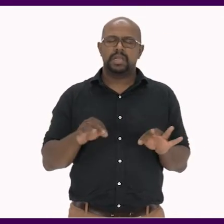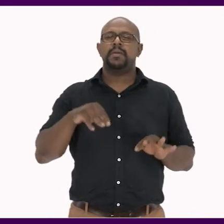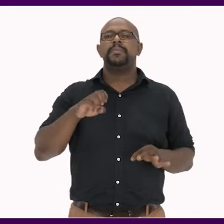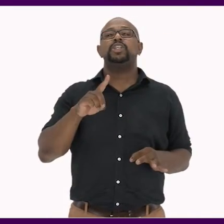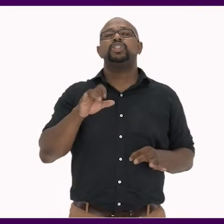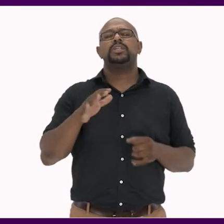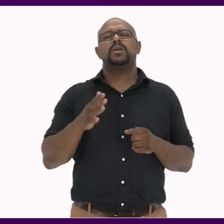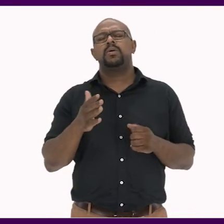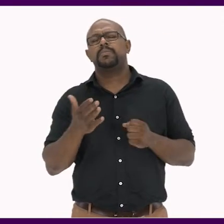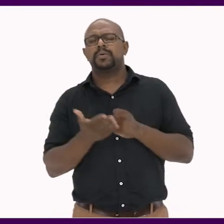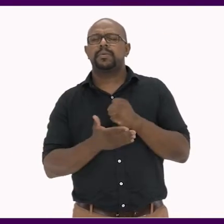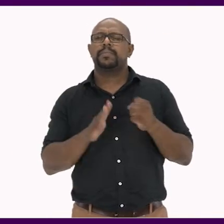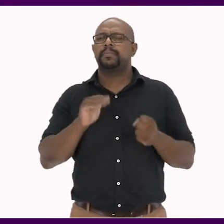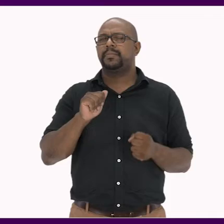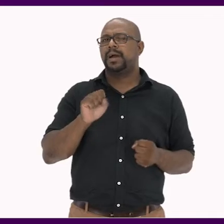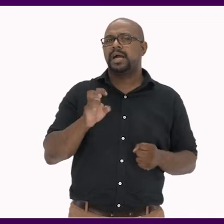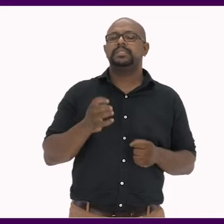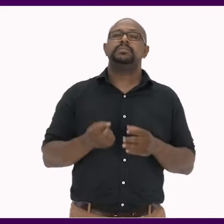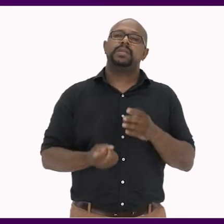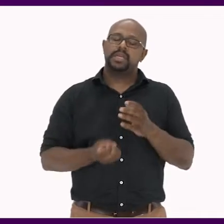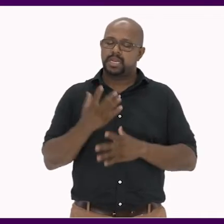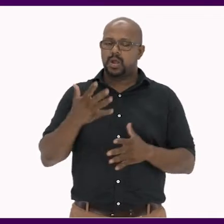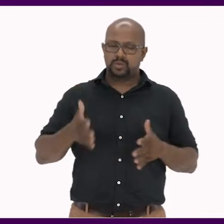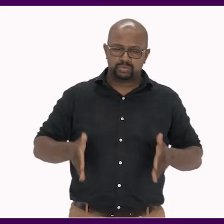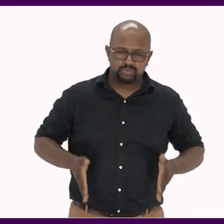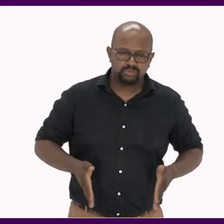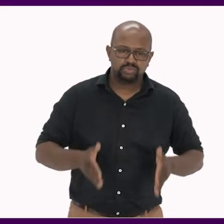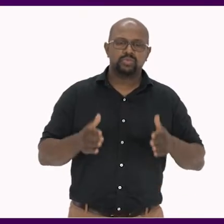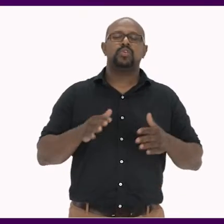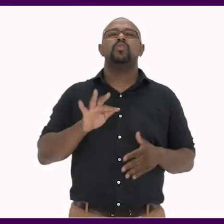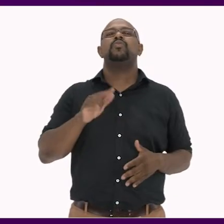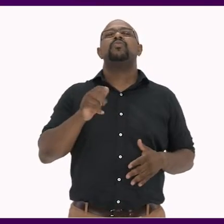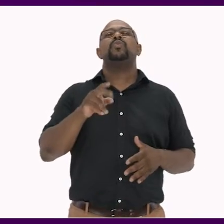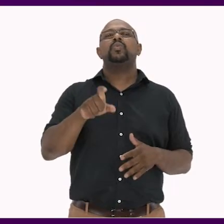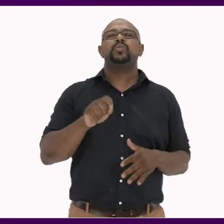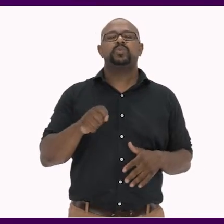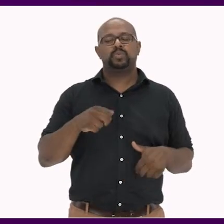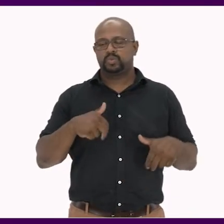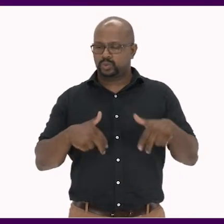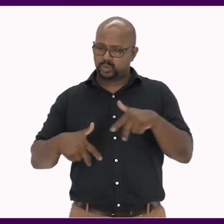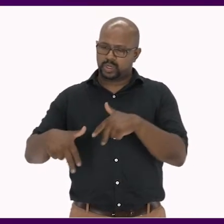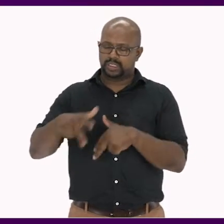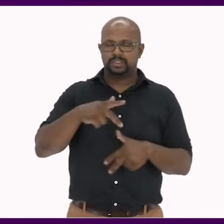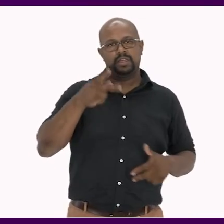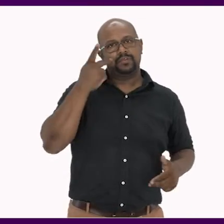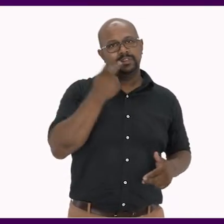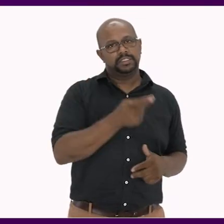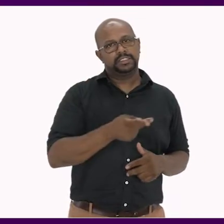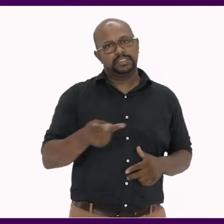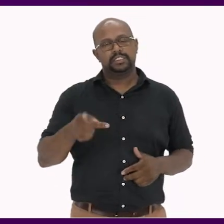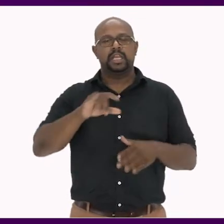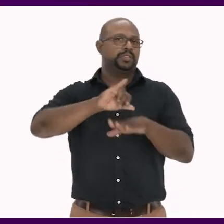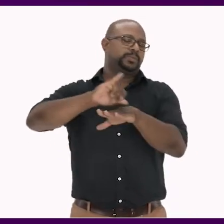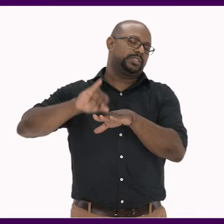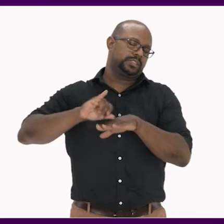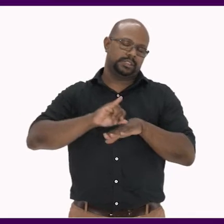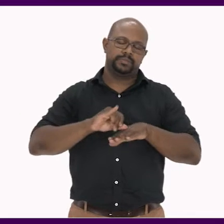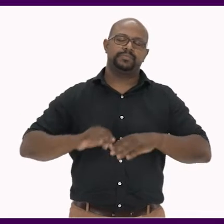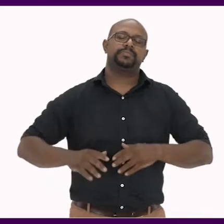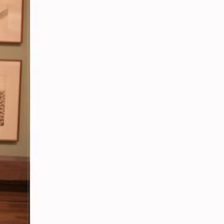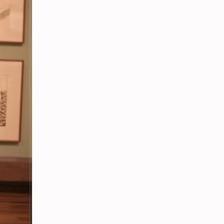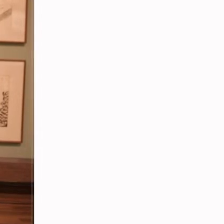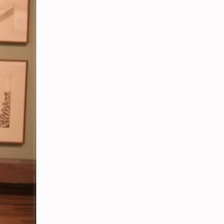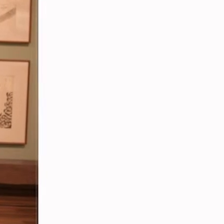como base para criar o nosso fluxo e a nossa circulação de visita a uma